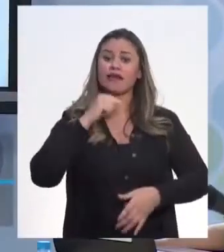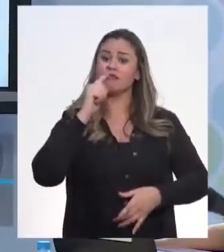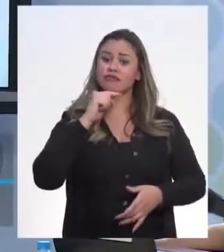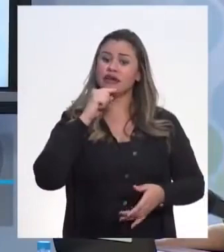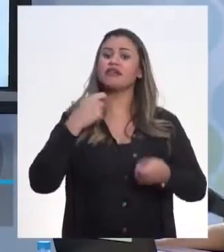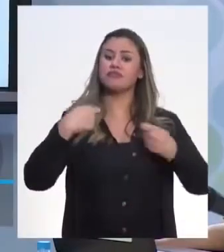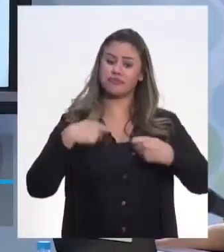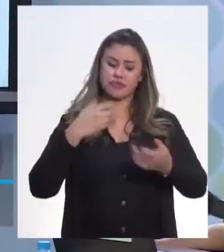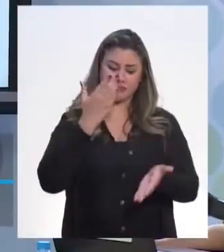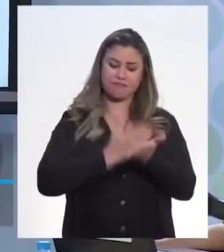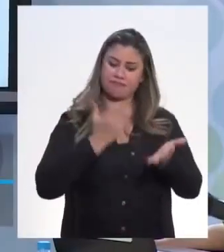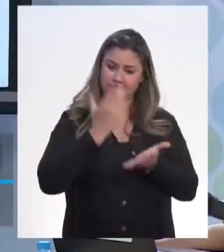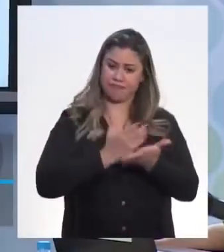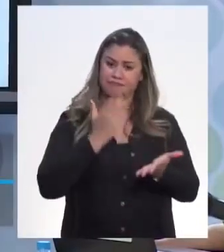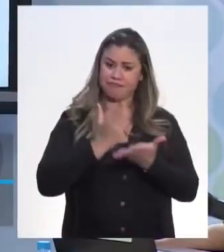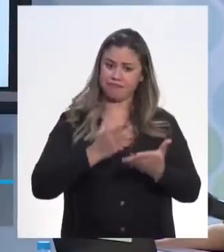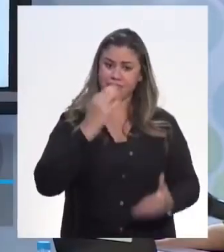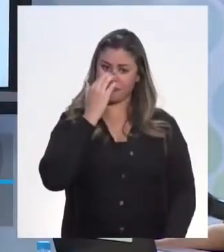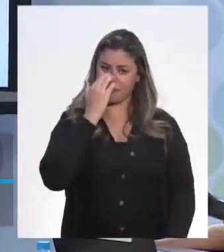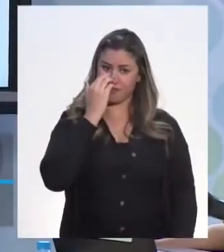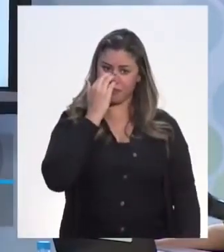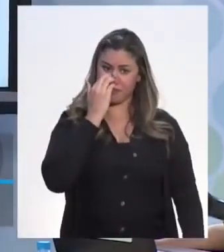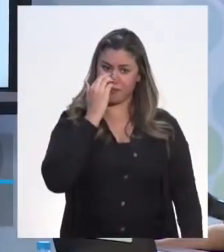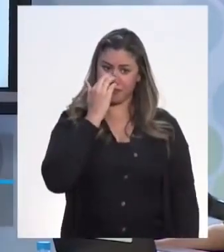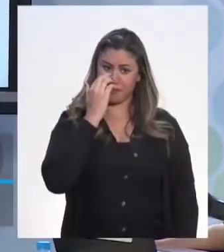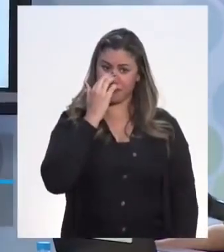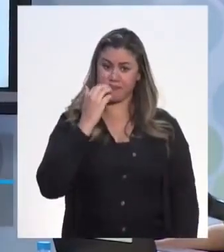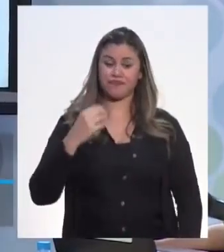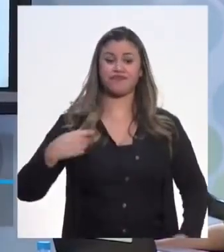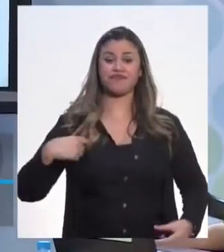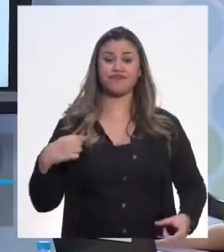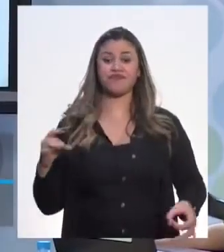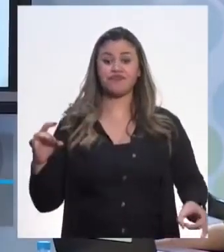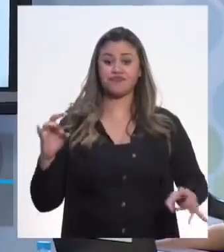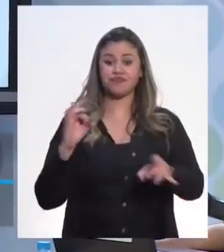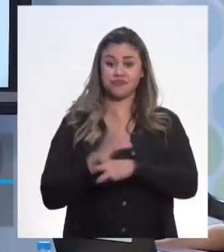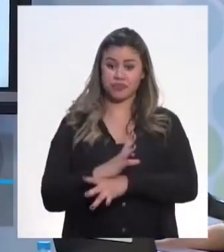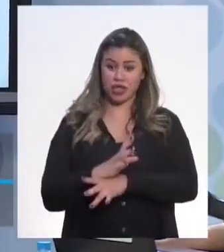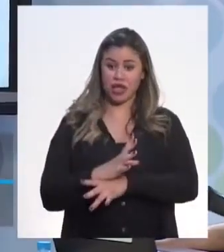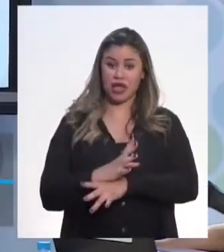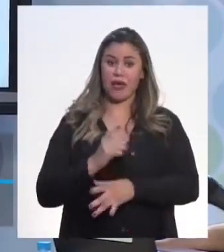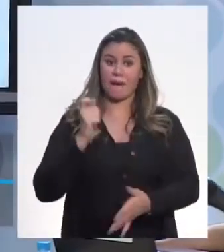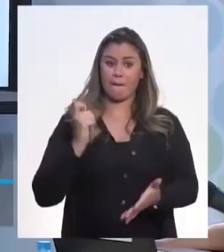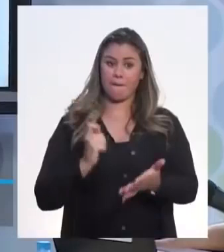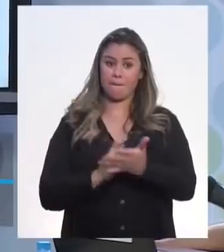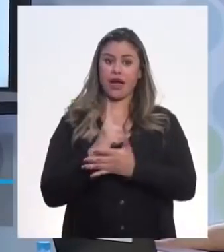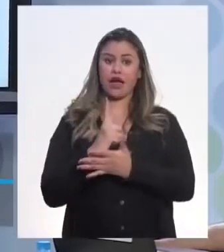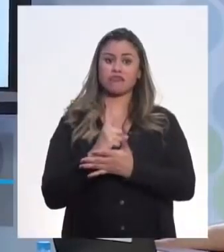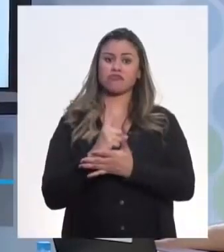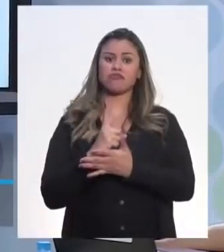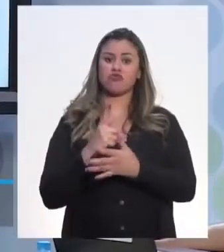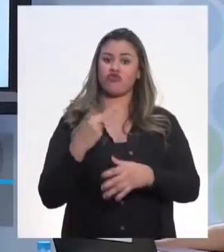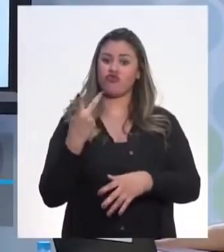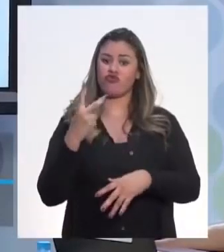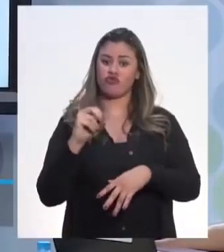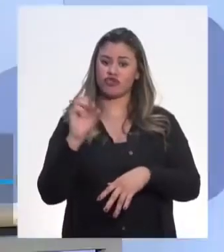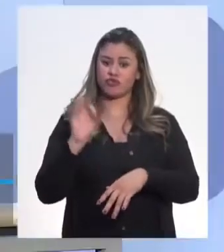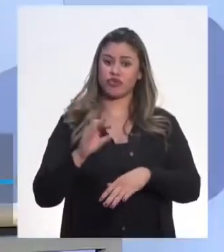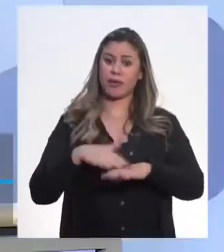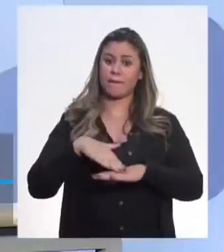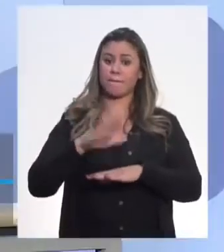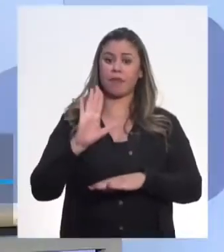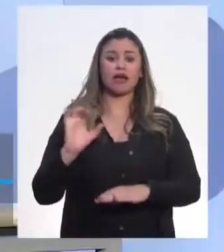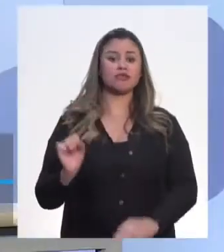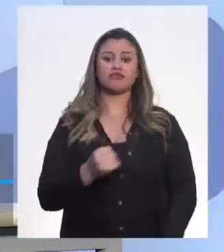praça quando eu terminar de pagar essa televisão quanto que eu vou ter com pago na televisão era